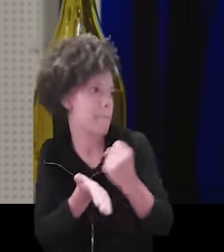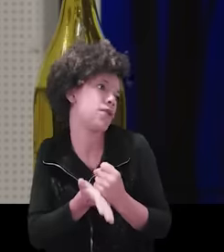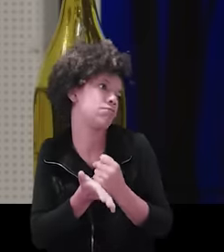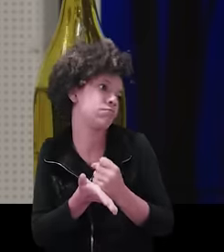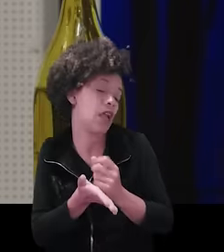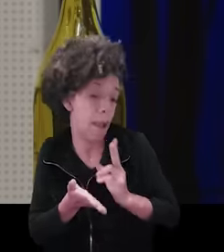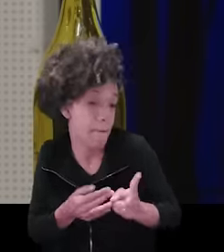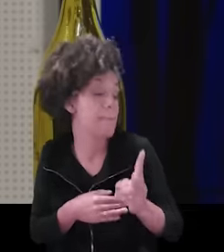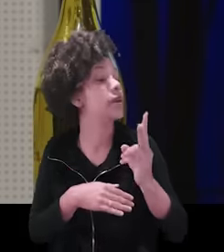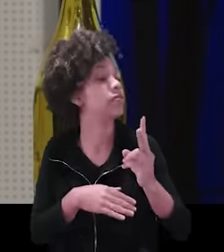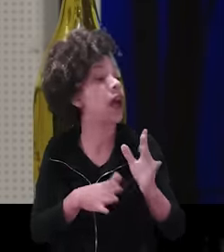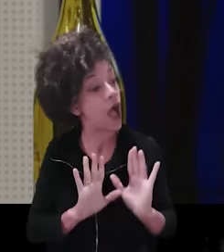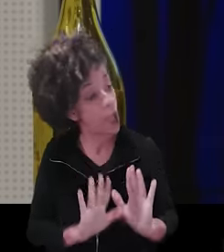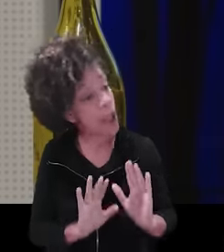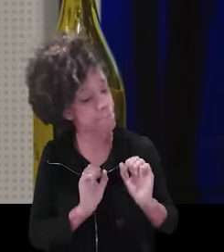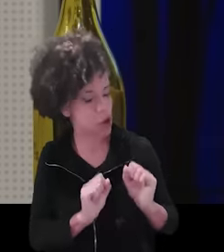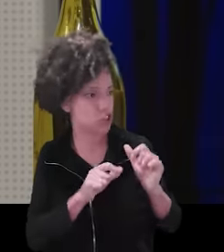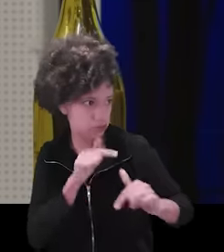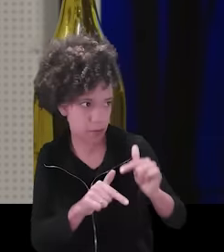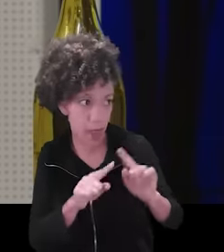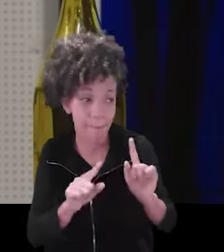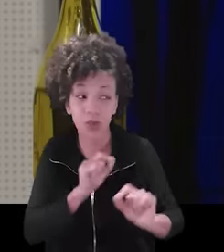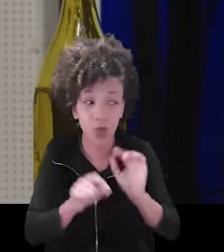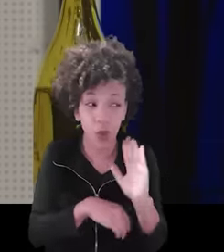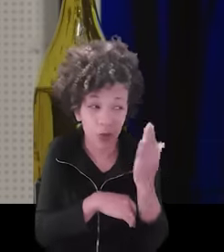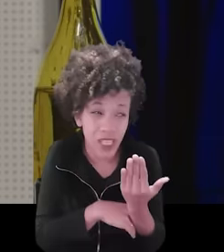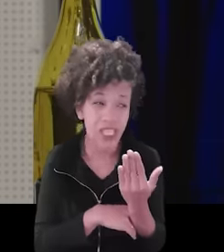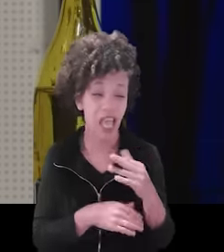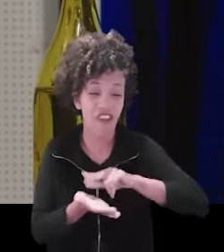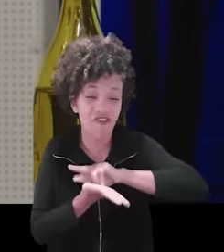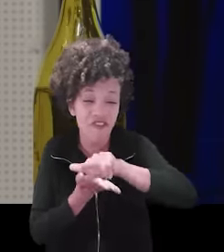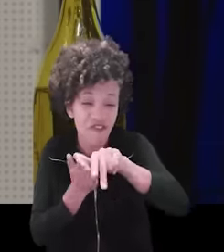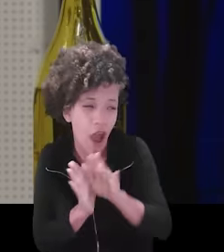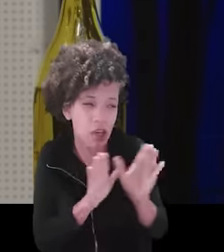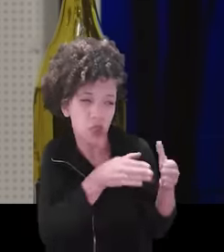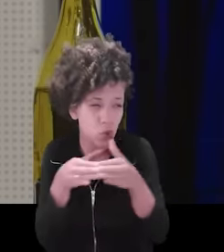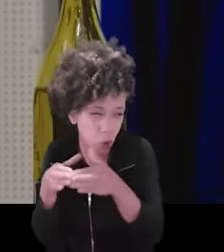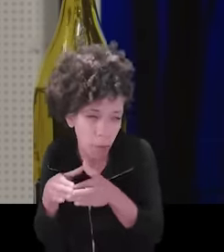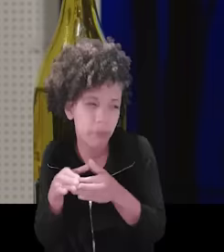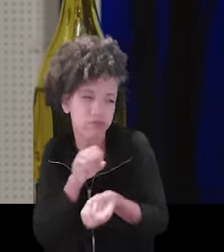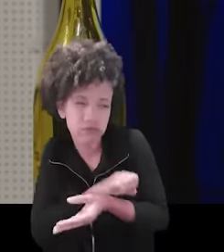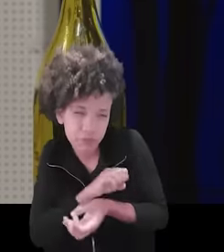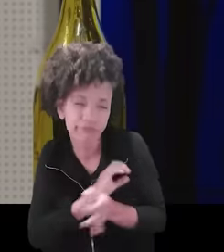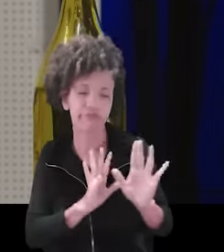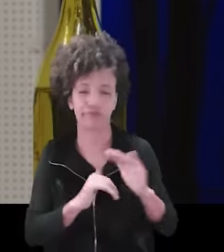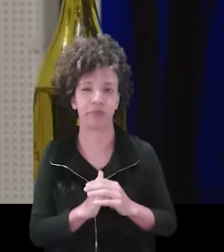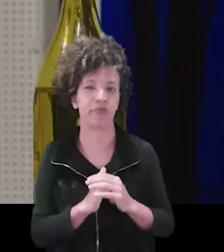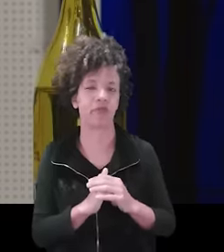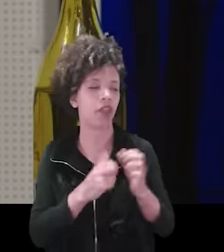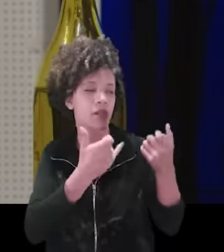tem eu vou encarou só seguir aí você pode trabalhar o que acontece é que tem várias massas linhas lá